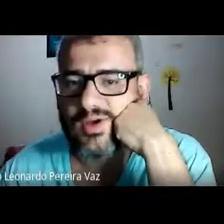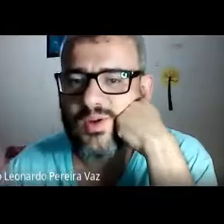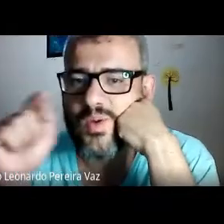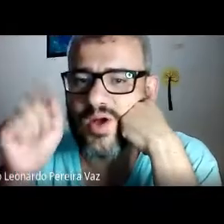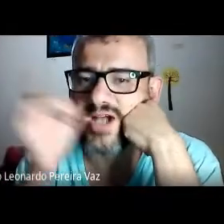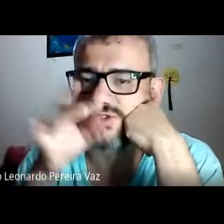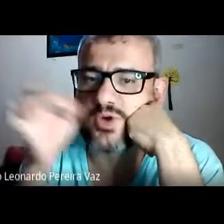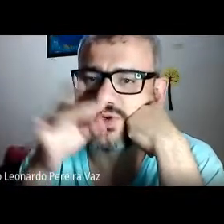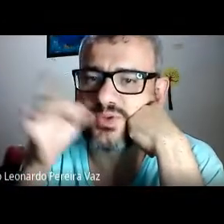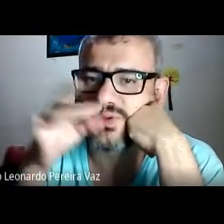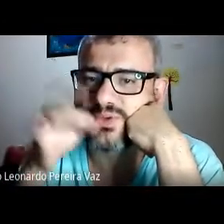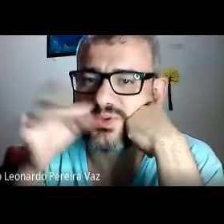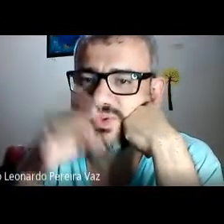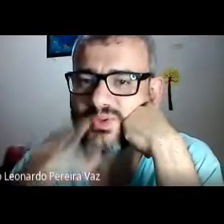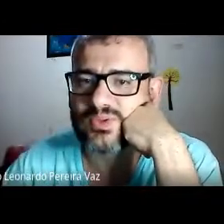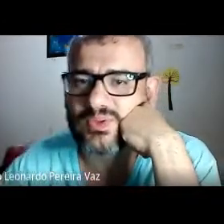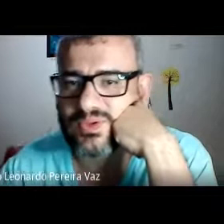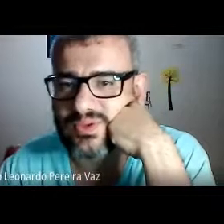Eliette, qual é o seu?